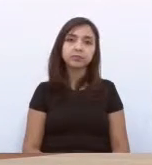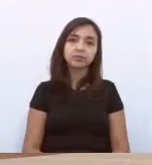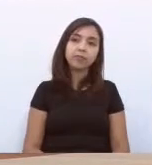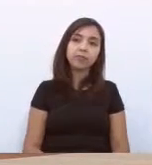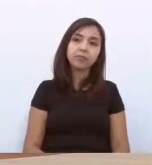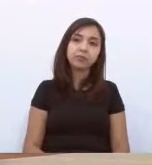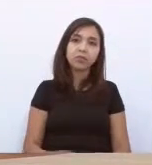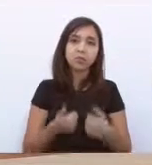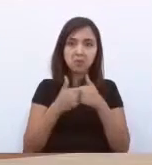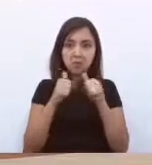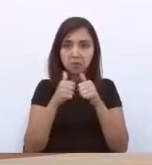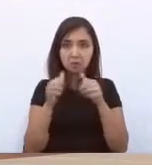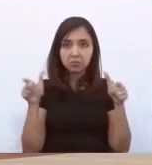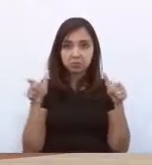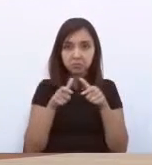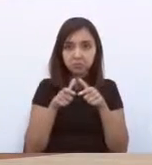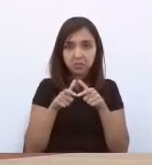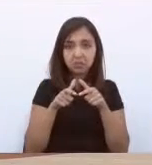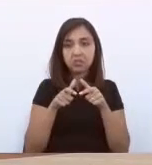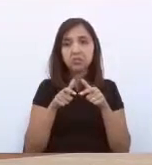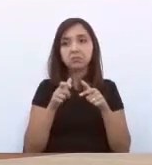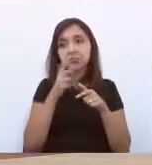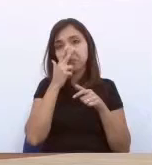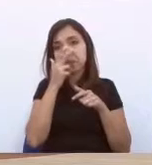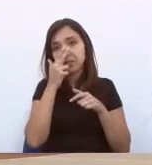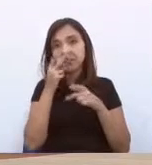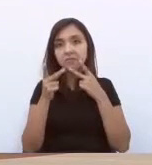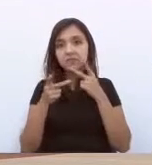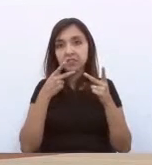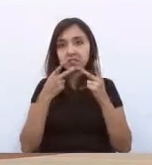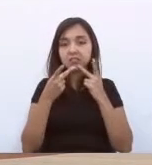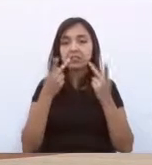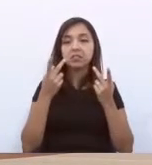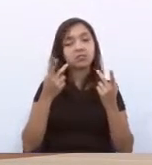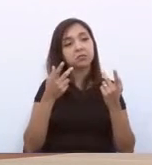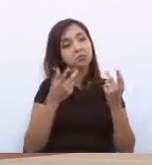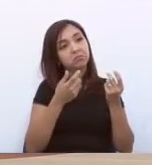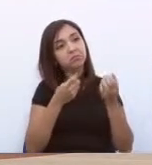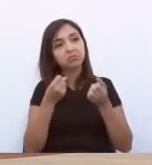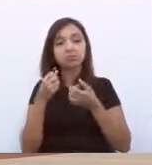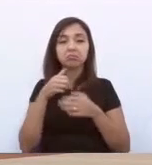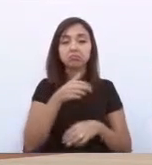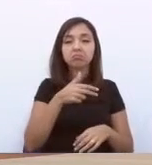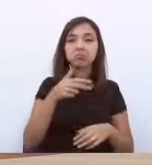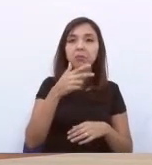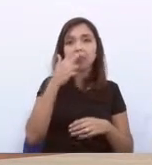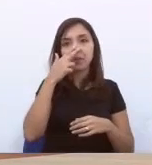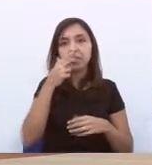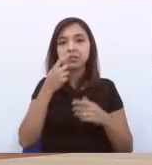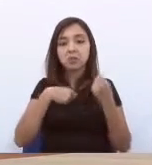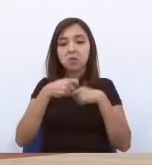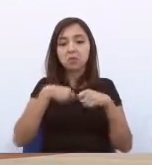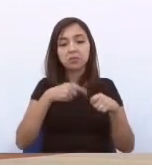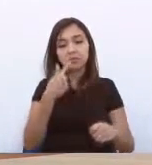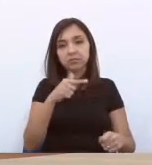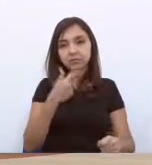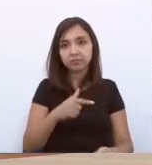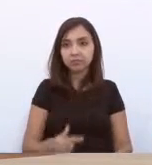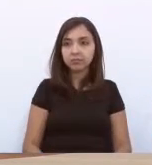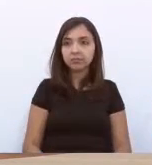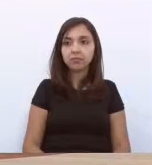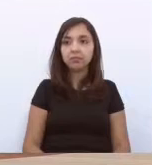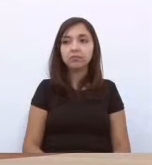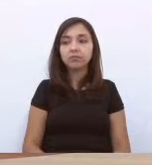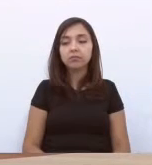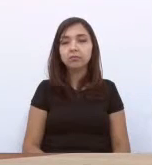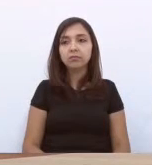Tem micro-ônibus aí que estão falando que está andando sem o cobrador.